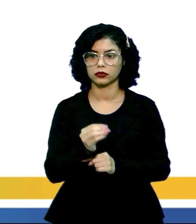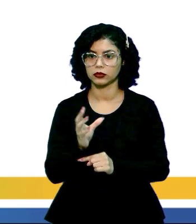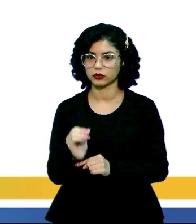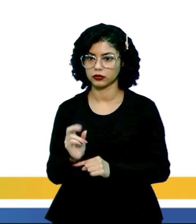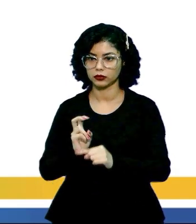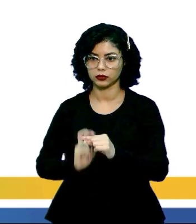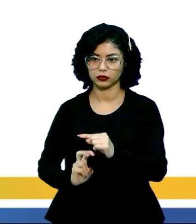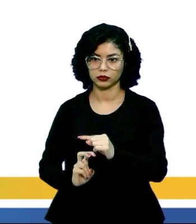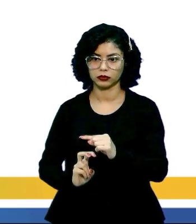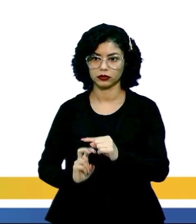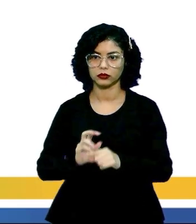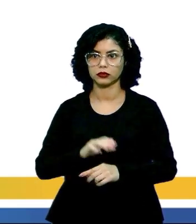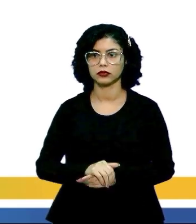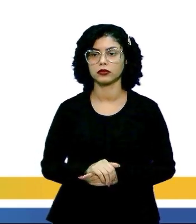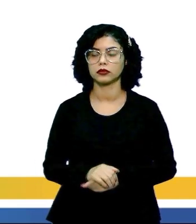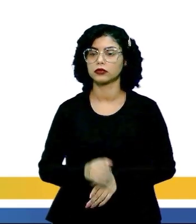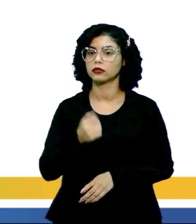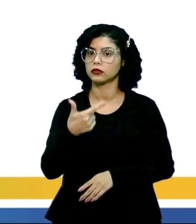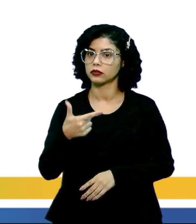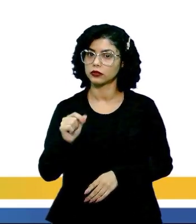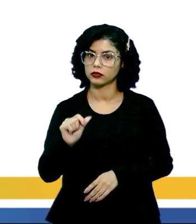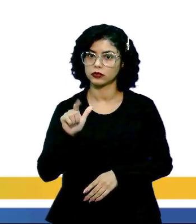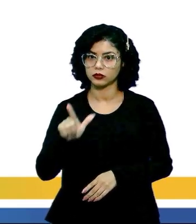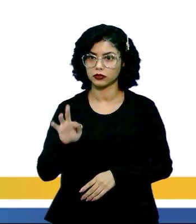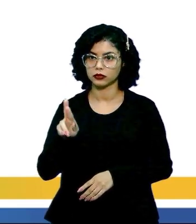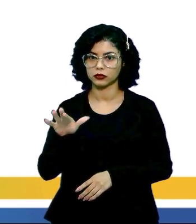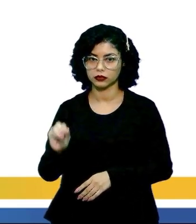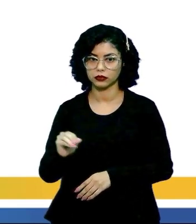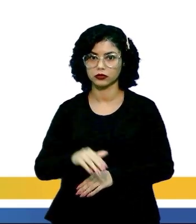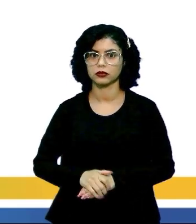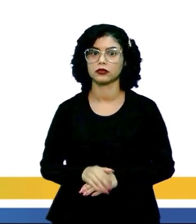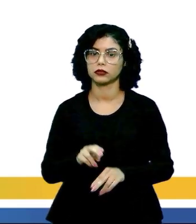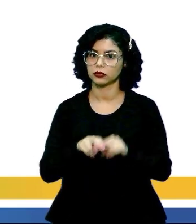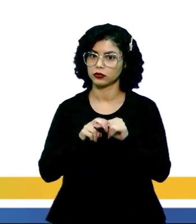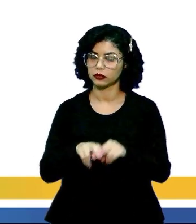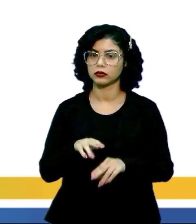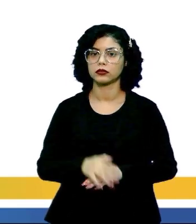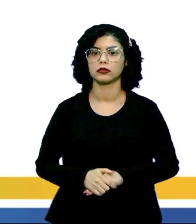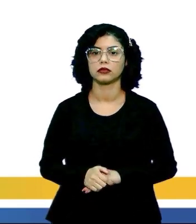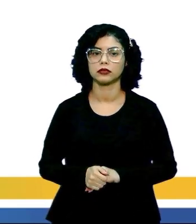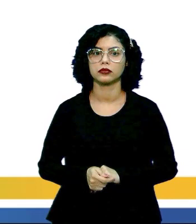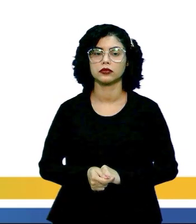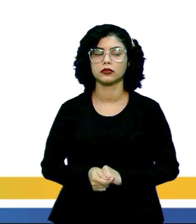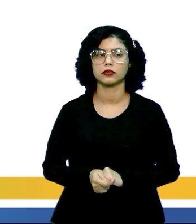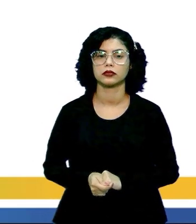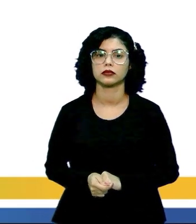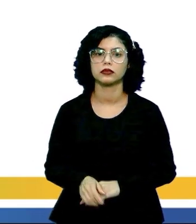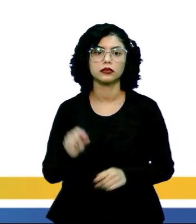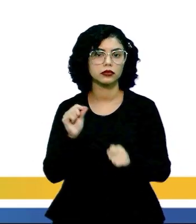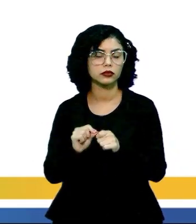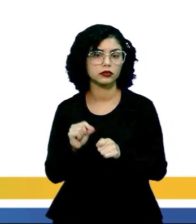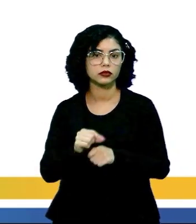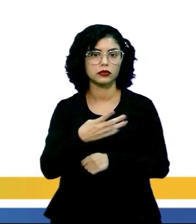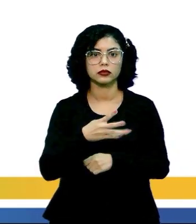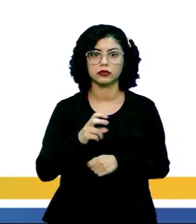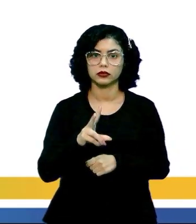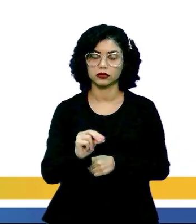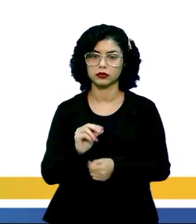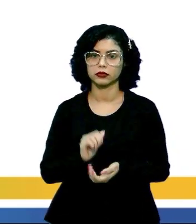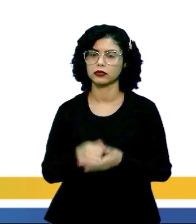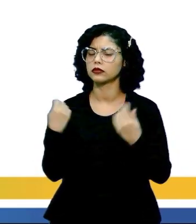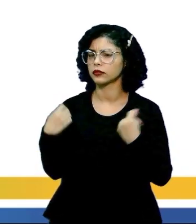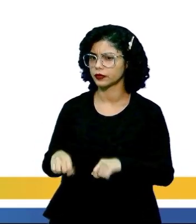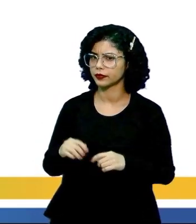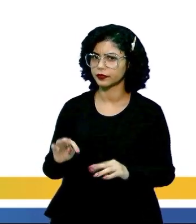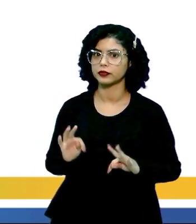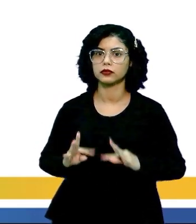consumidos 100 dividido para 5, que é igual a 20 litros por quilômetro. Para fazer 420